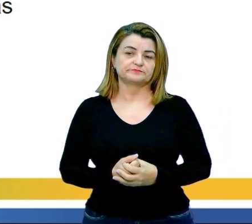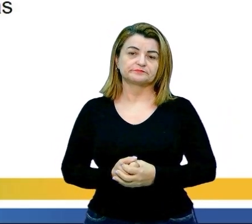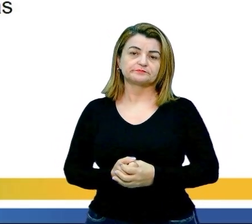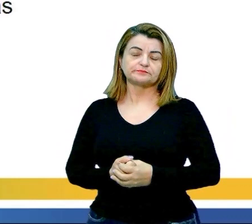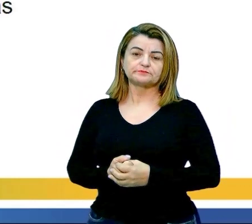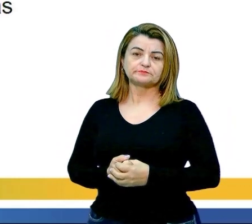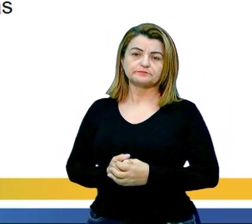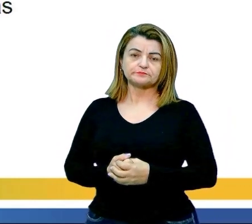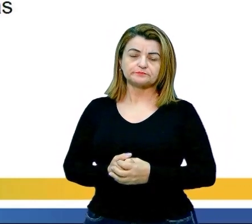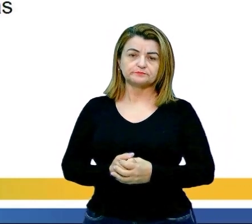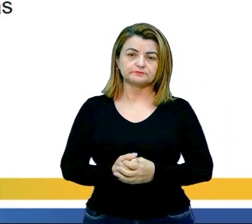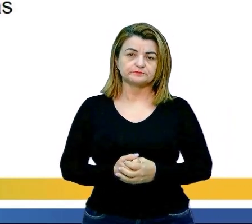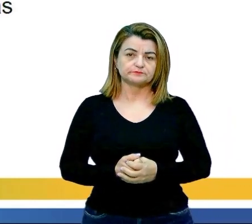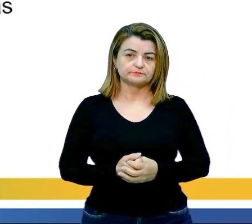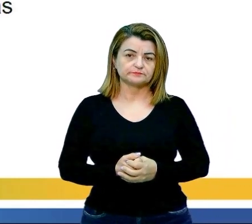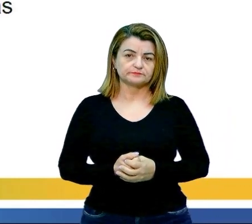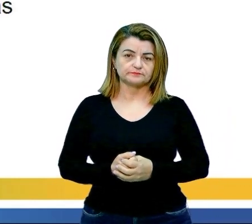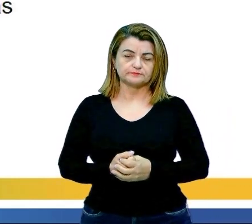vamos lá.